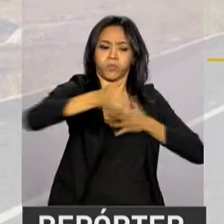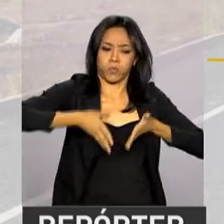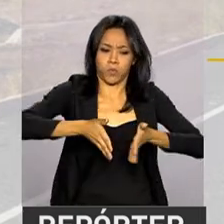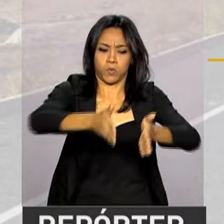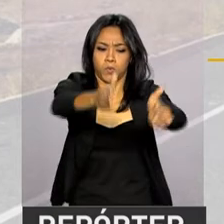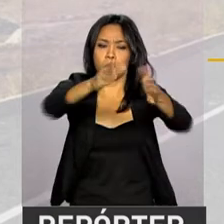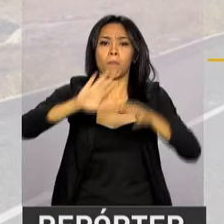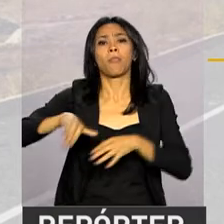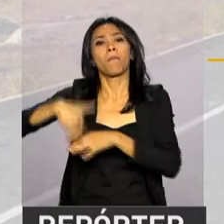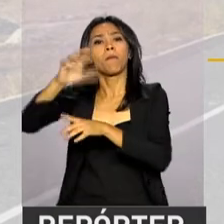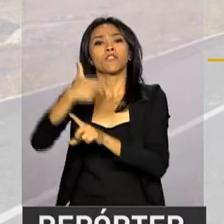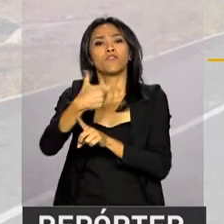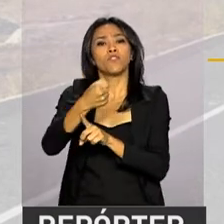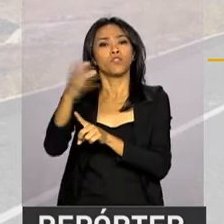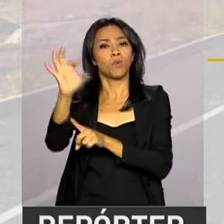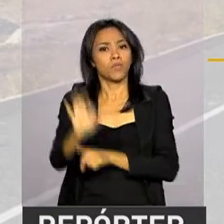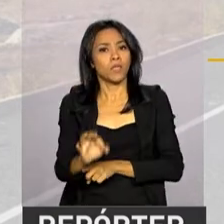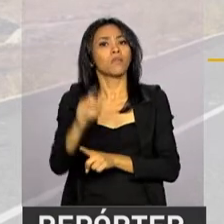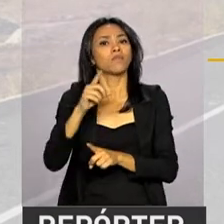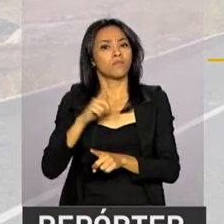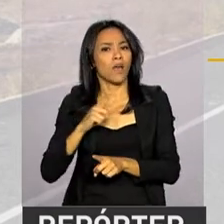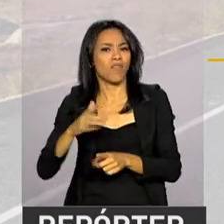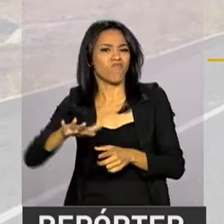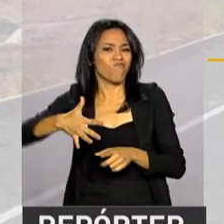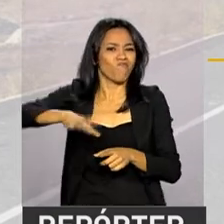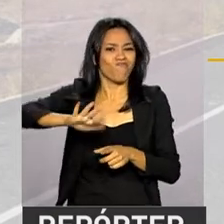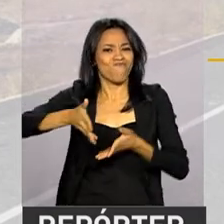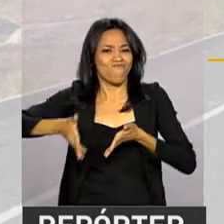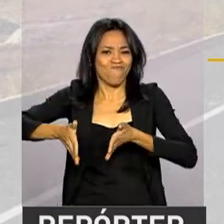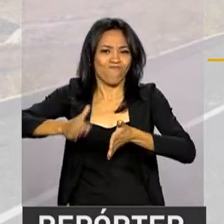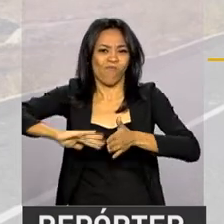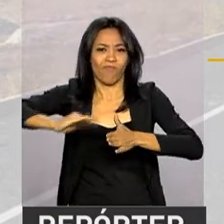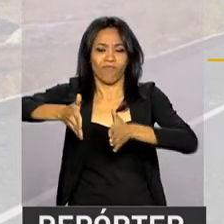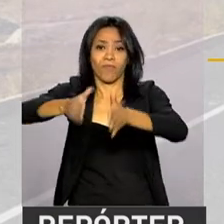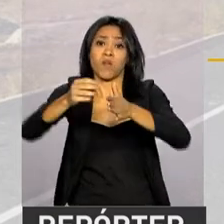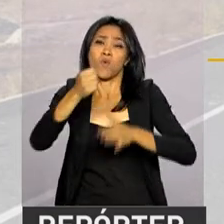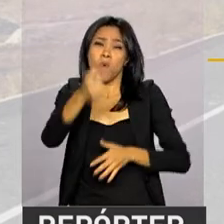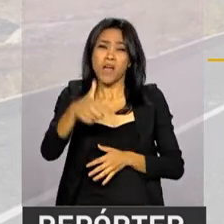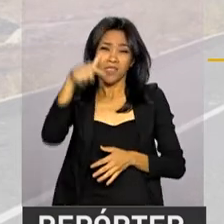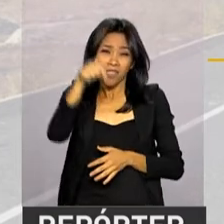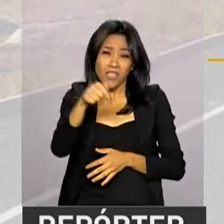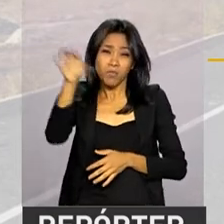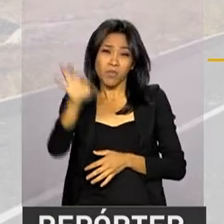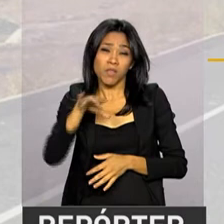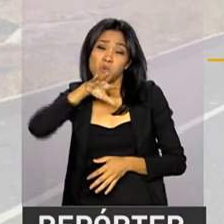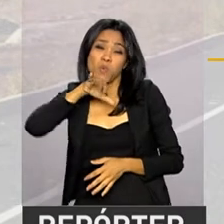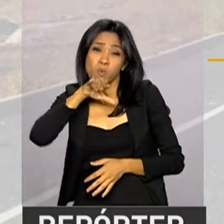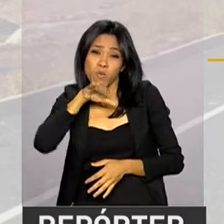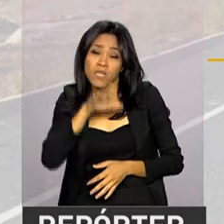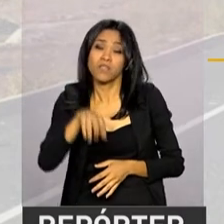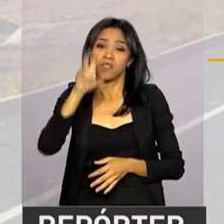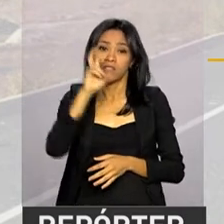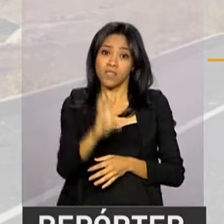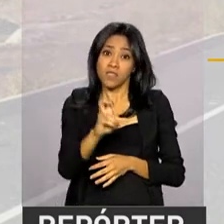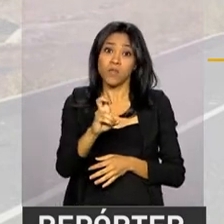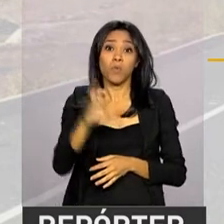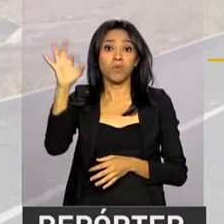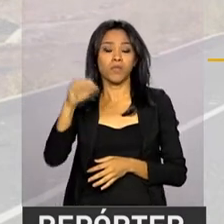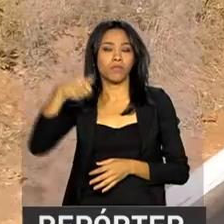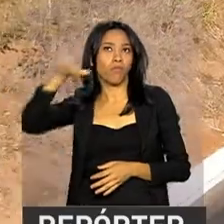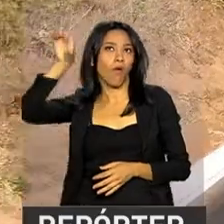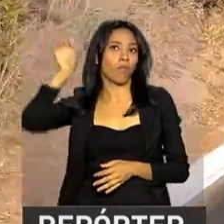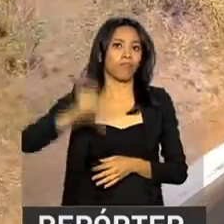de 20% das estradas estão em condições regulares quase 7% estão ruins e 5% em péssimo